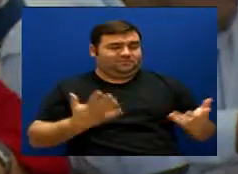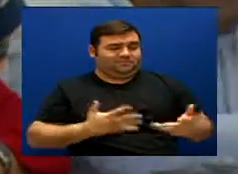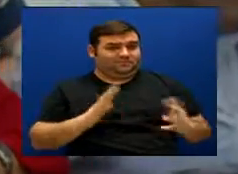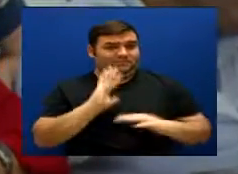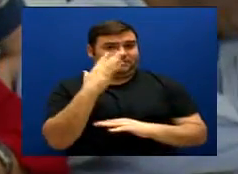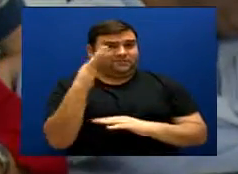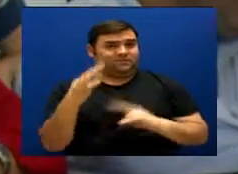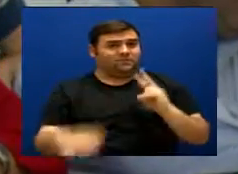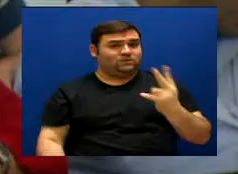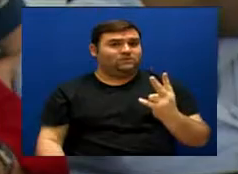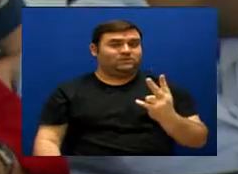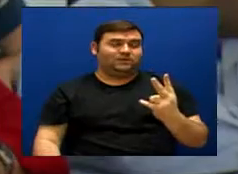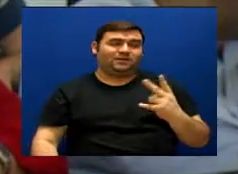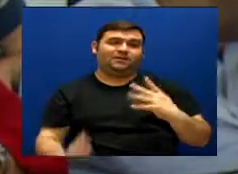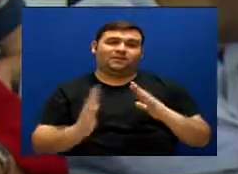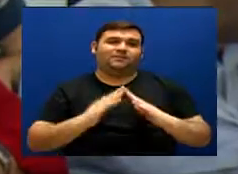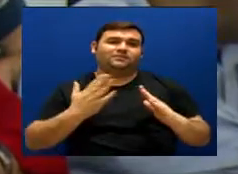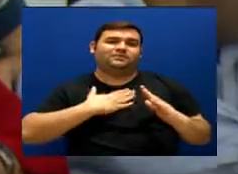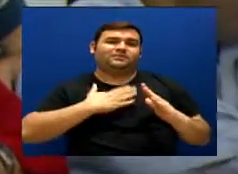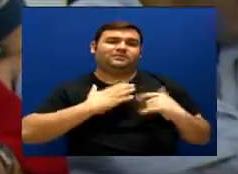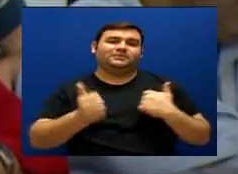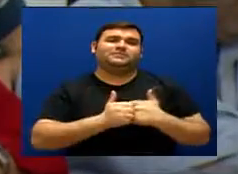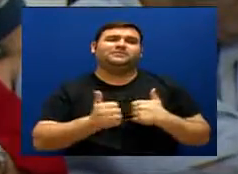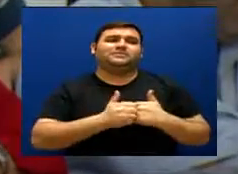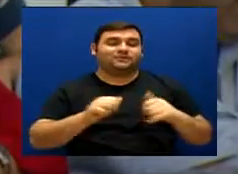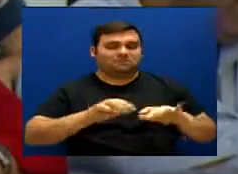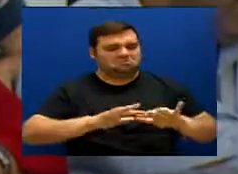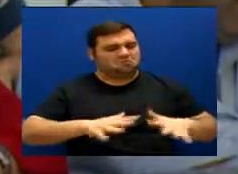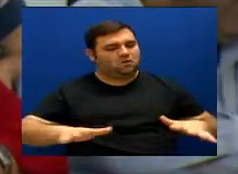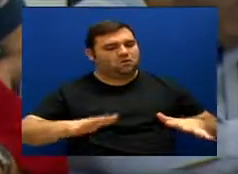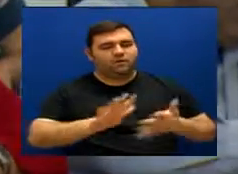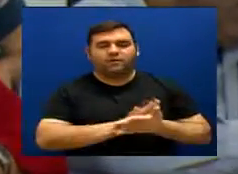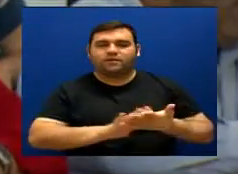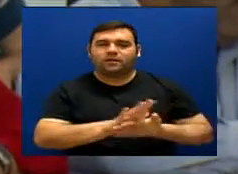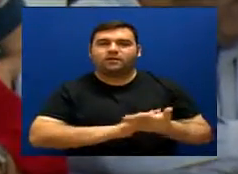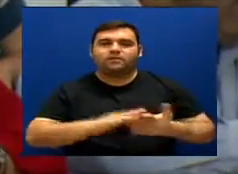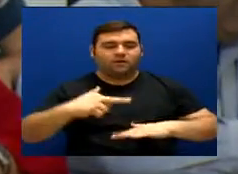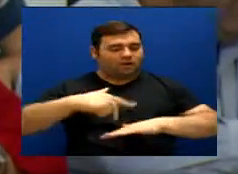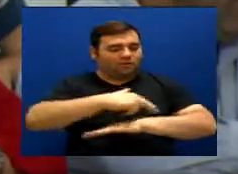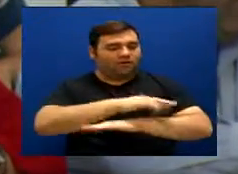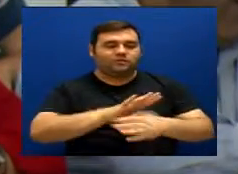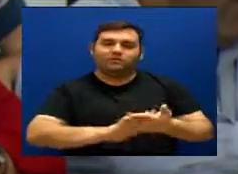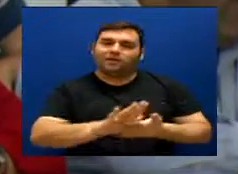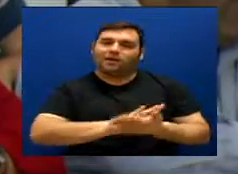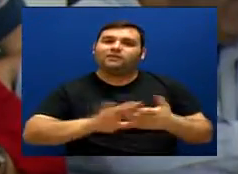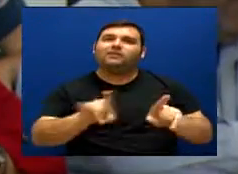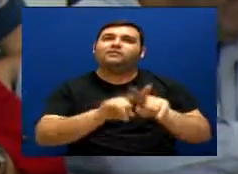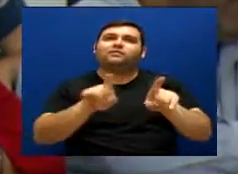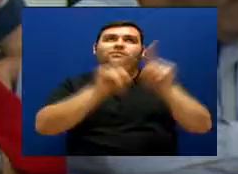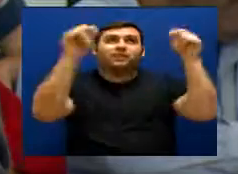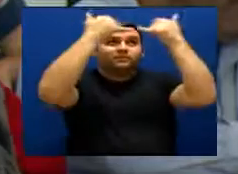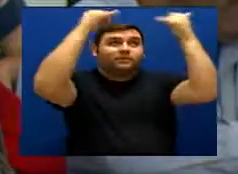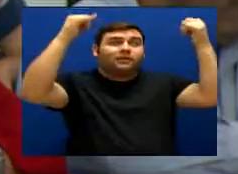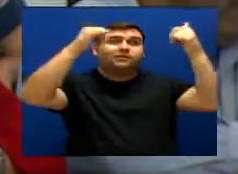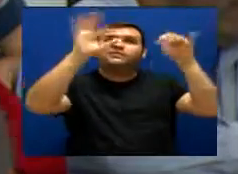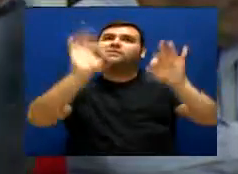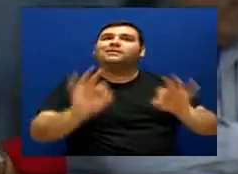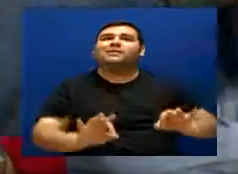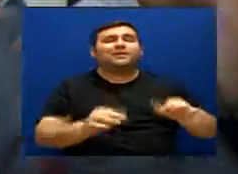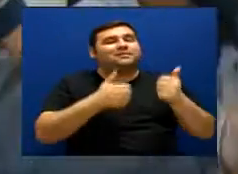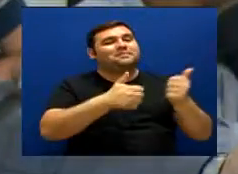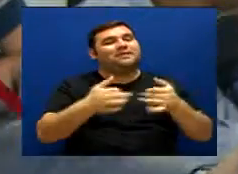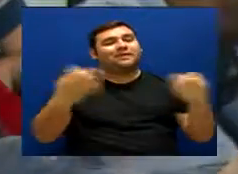duas árvores na porta da minha casa, mas sem prejuízo nem à calçada, nem à rua e nem à rede que passa acima delas. Muito obrigado,